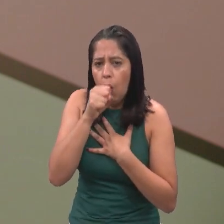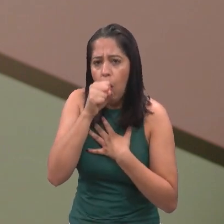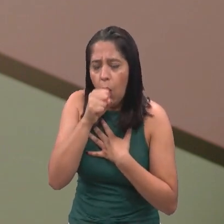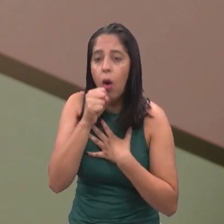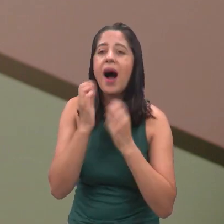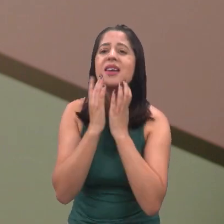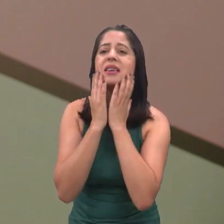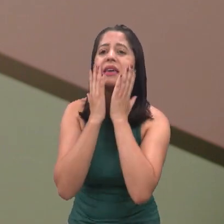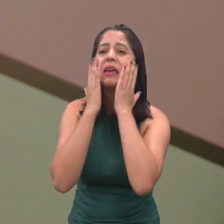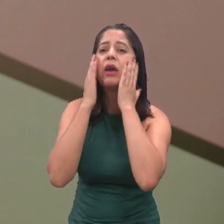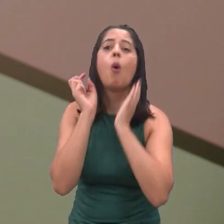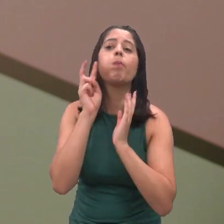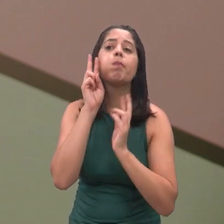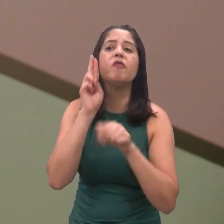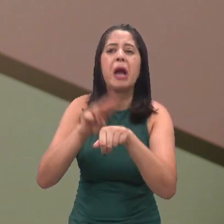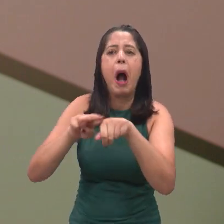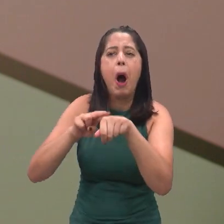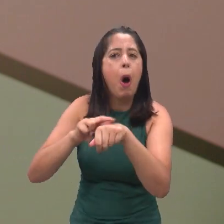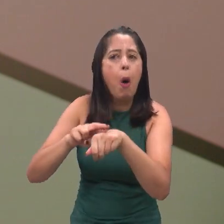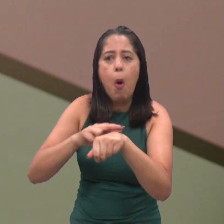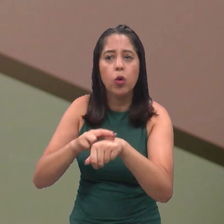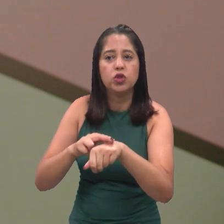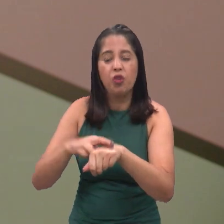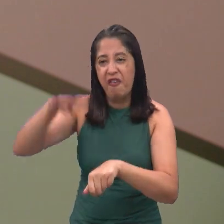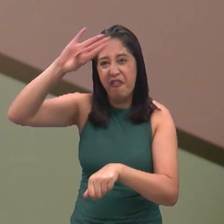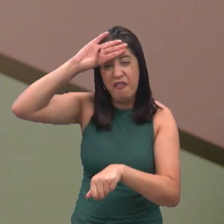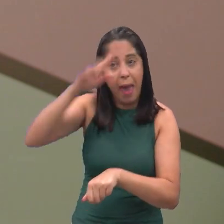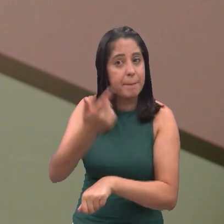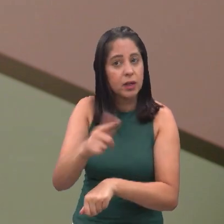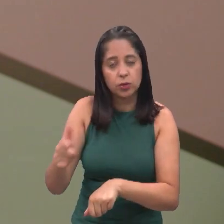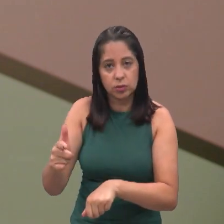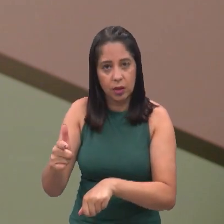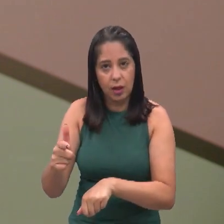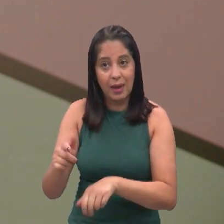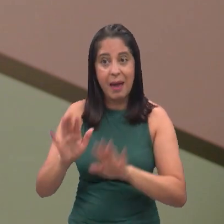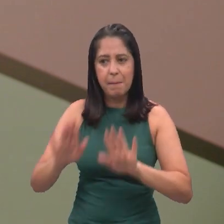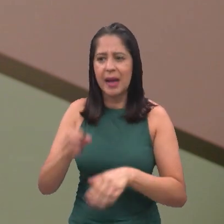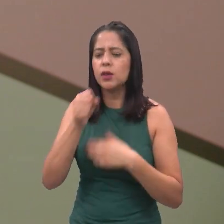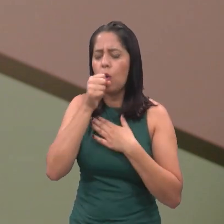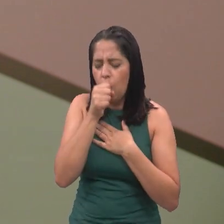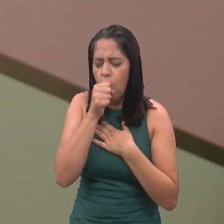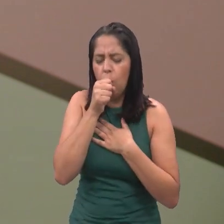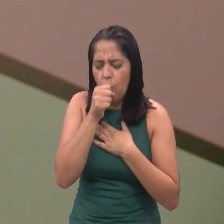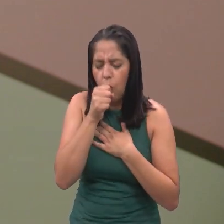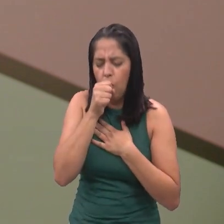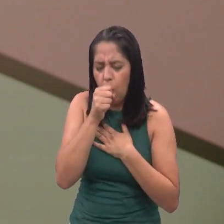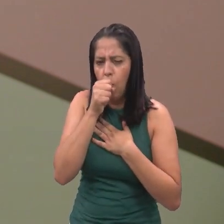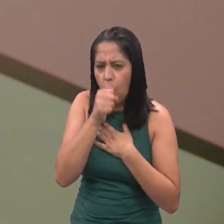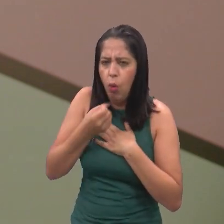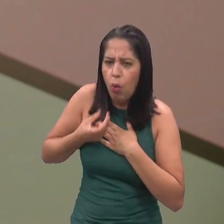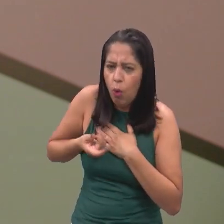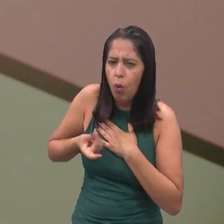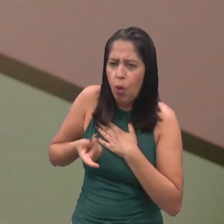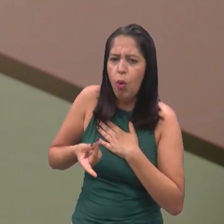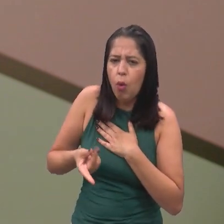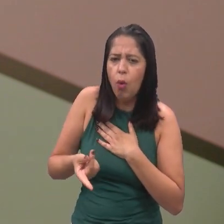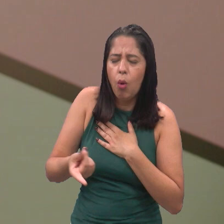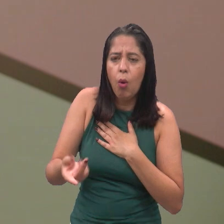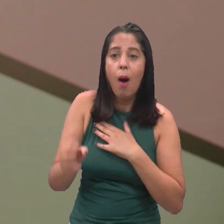outros sintomas, febre, enfim, mas a tosse é o que chama mais atenção. E é um quadro bem arrastado, que pode durar aí